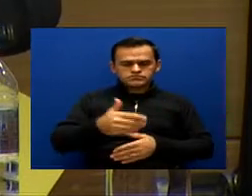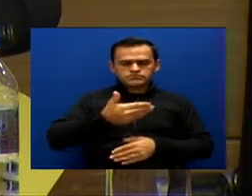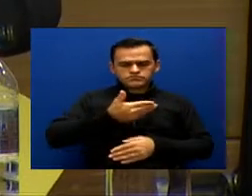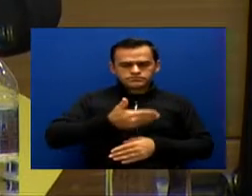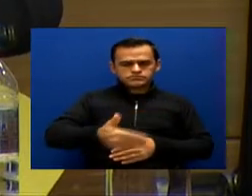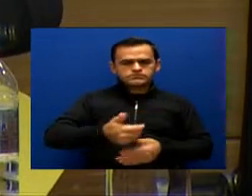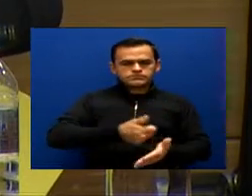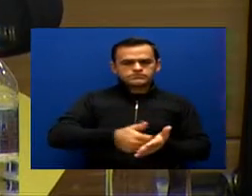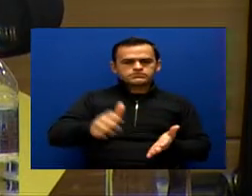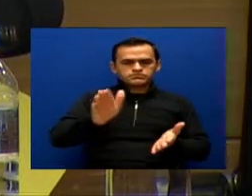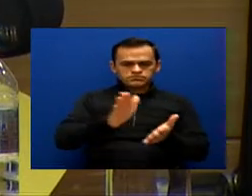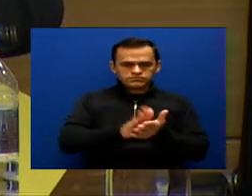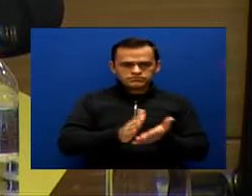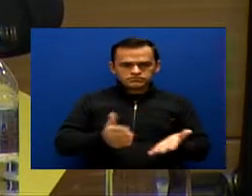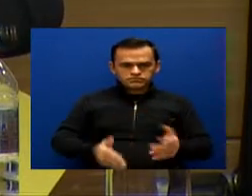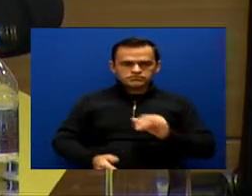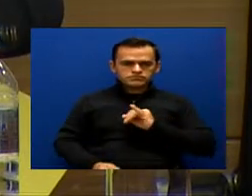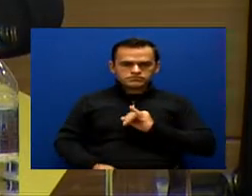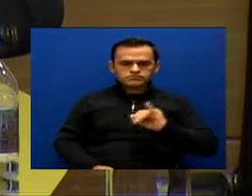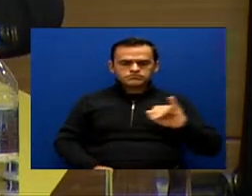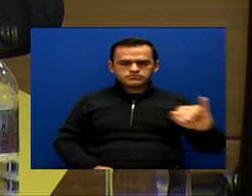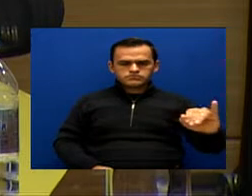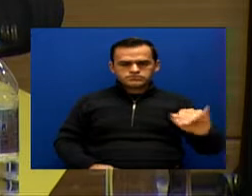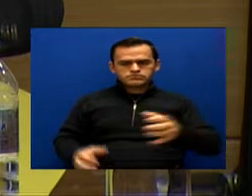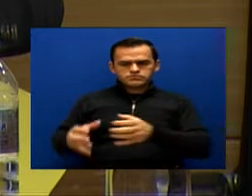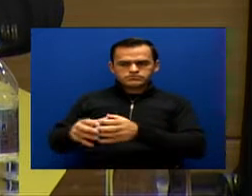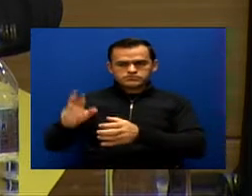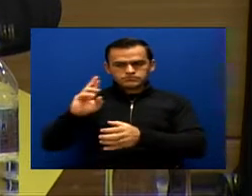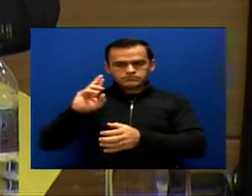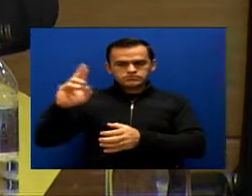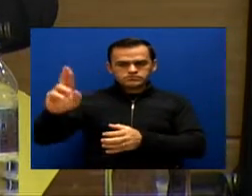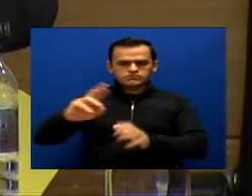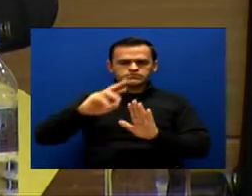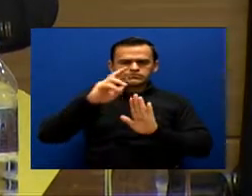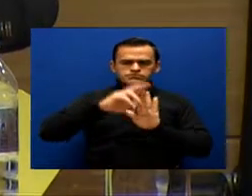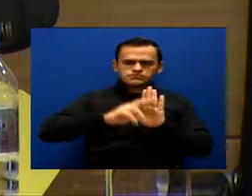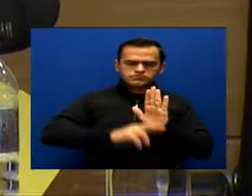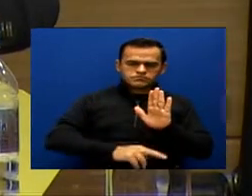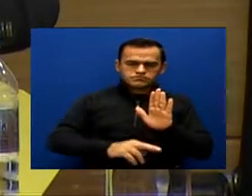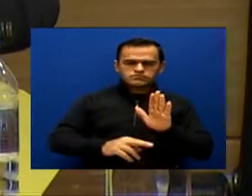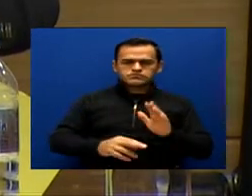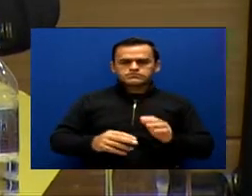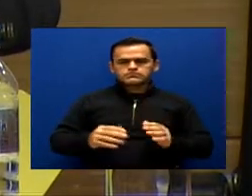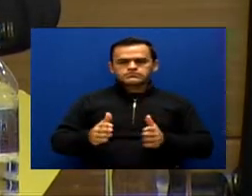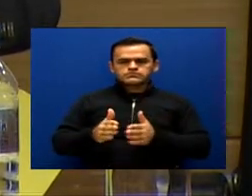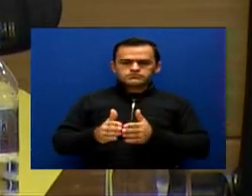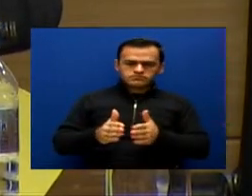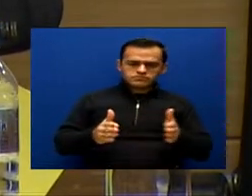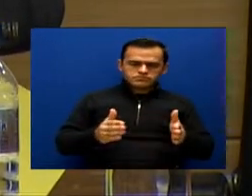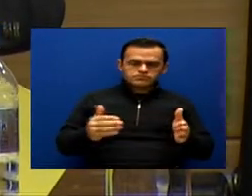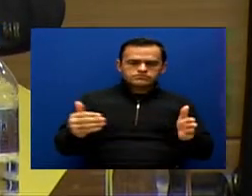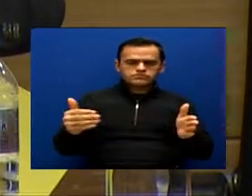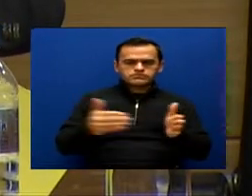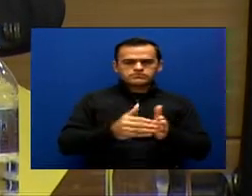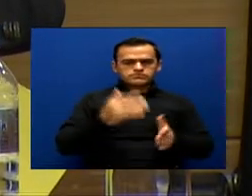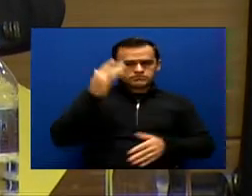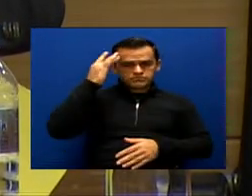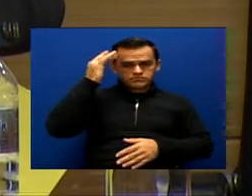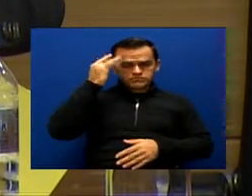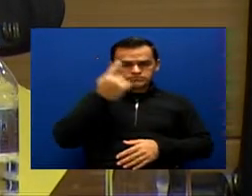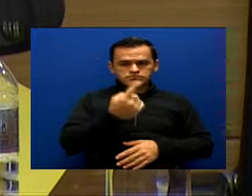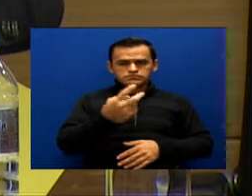infrator notificação pelo setor competente, regularização no prazo de 15 dias, não